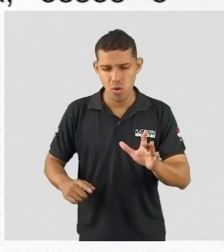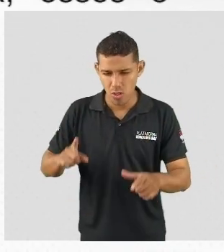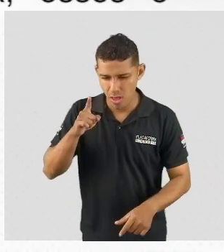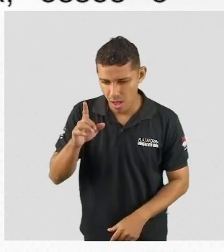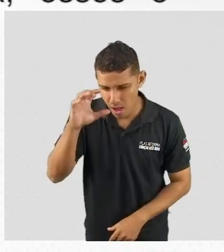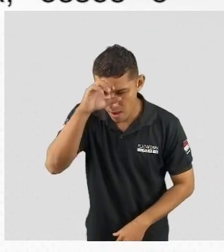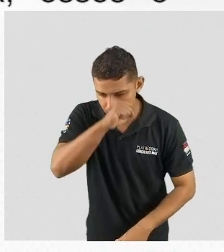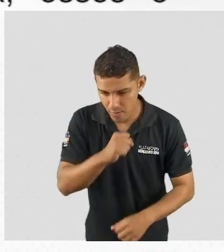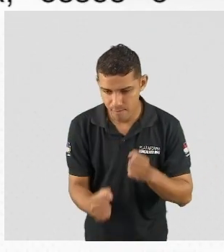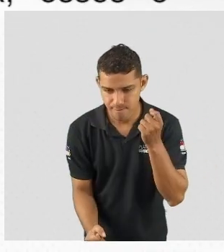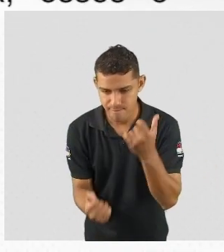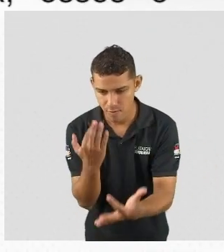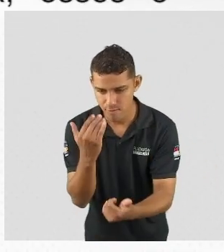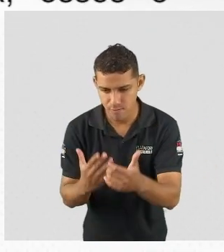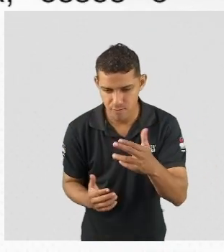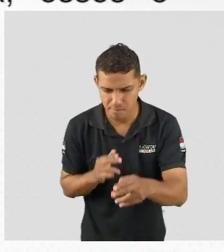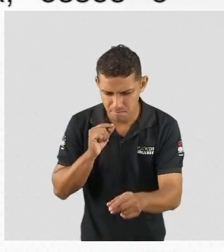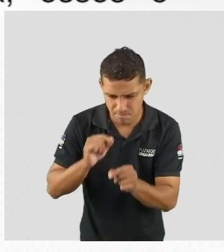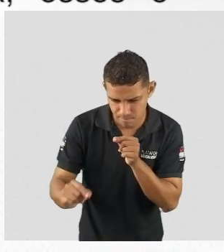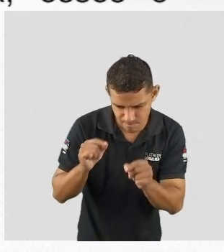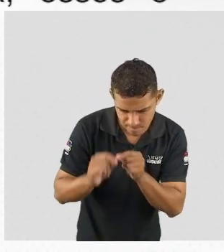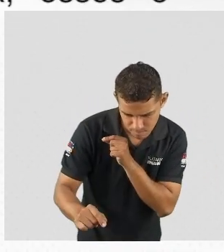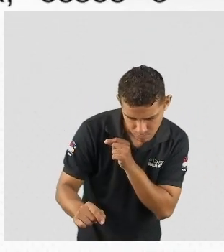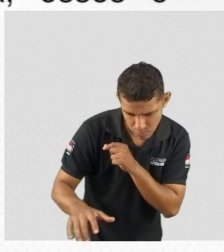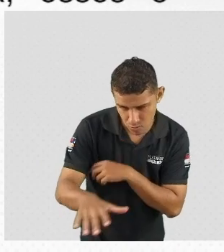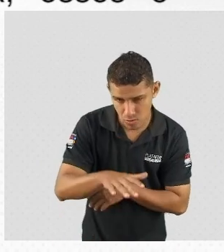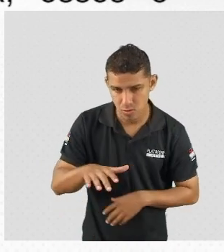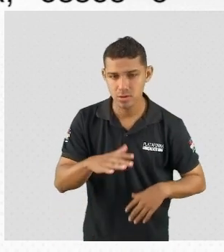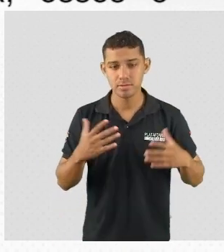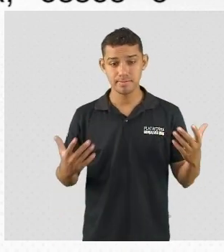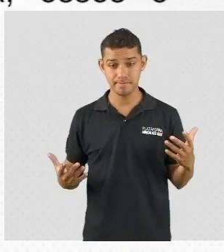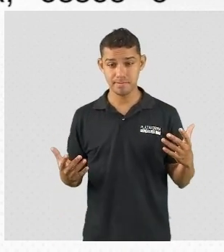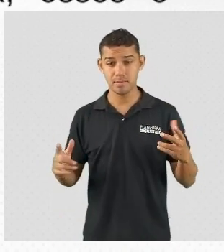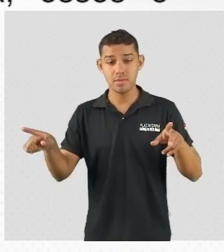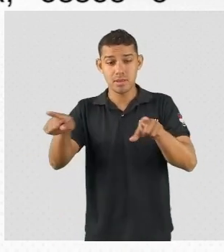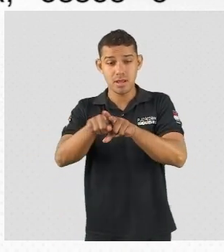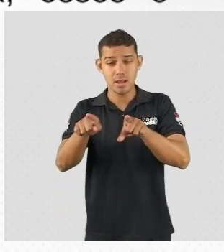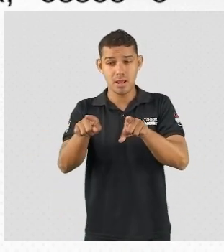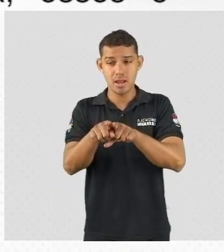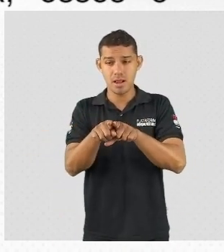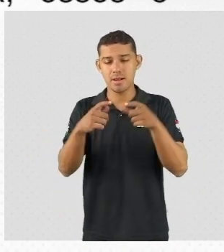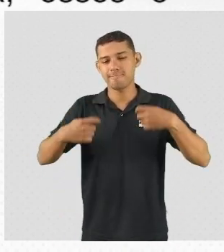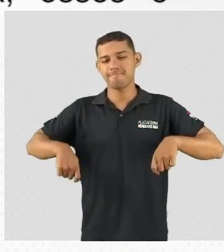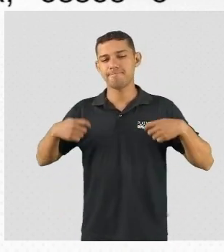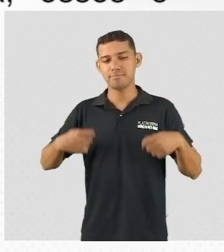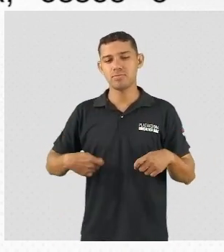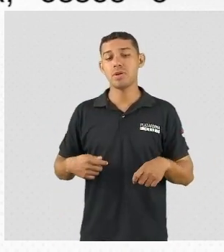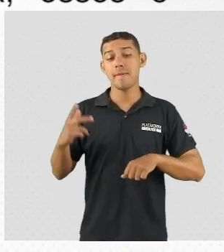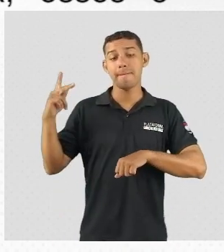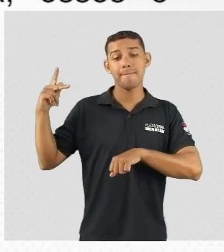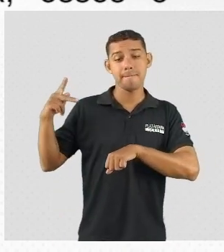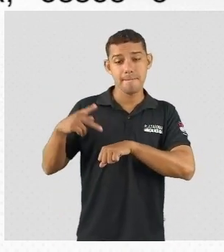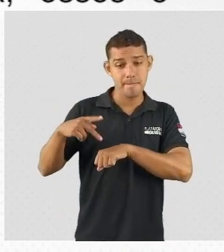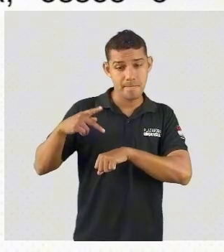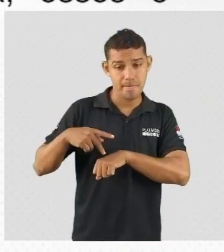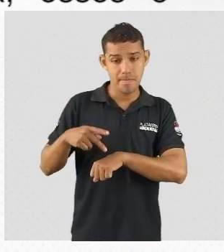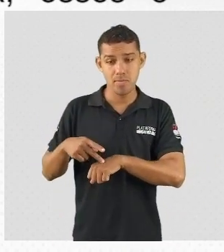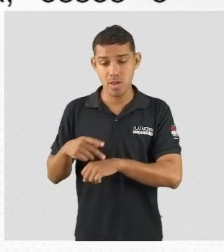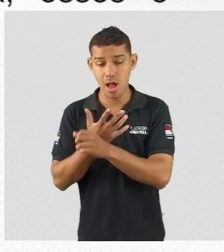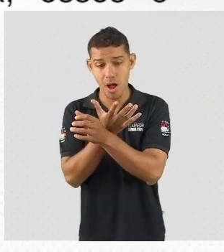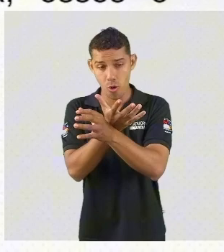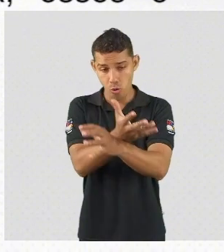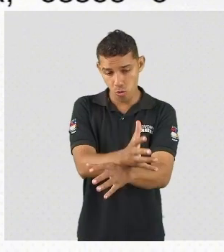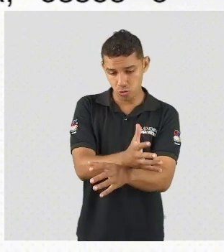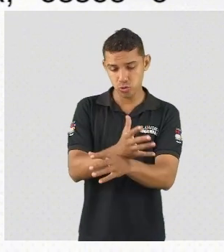pedra, osso e madeira. Olha só, gente, eu falei ainda há pouco que a necessidade de sobrevivência fazia com que essas